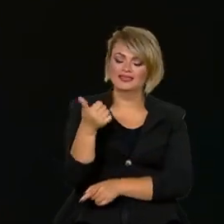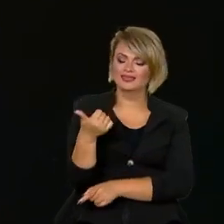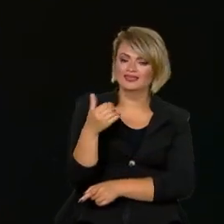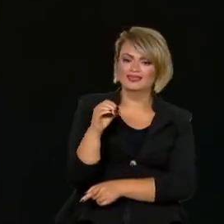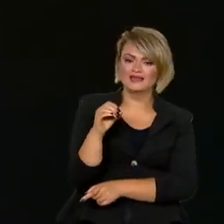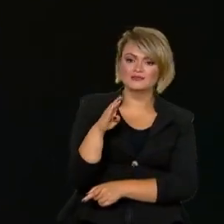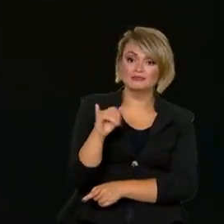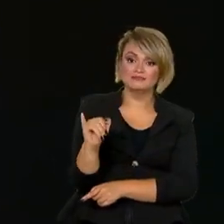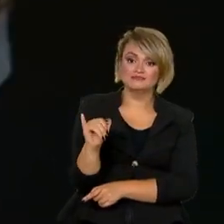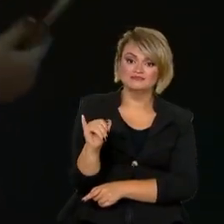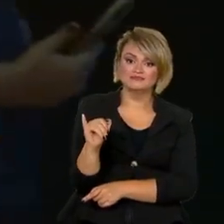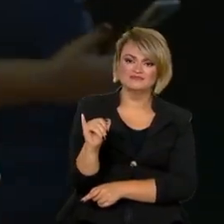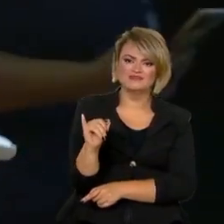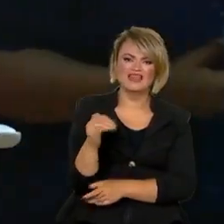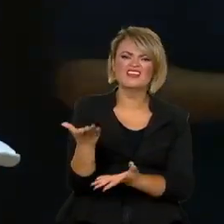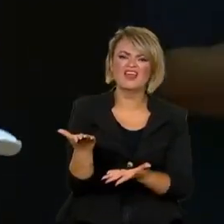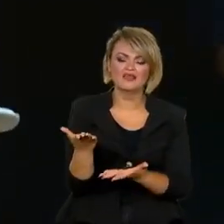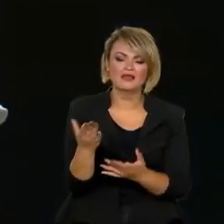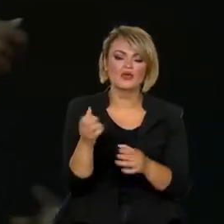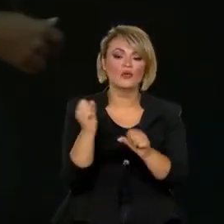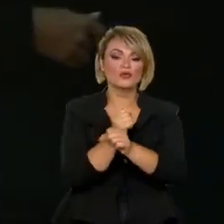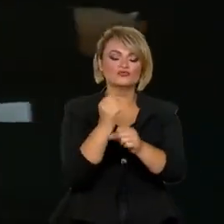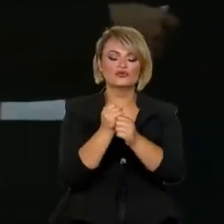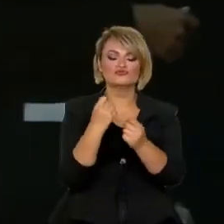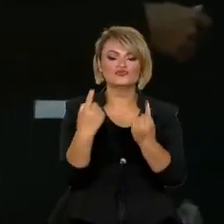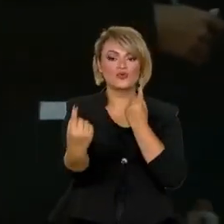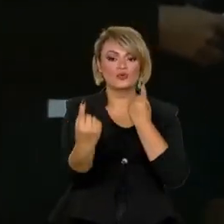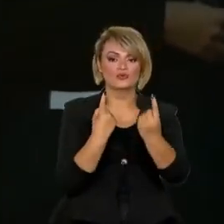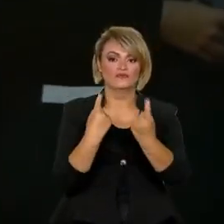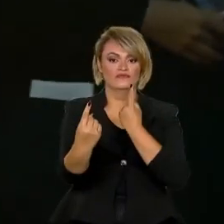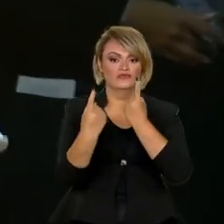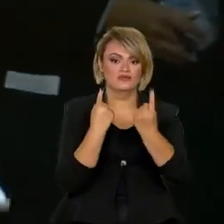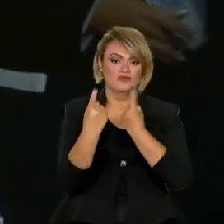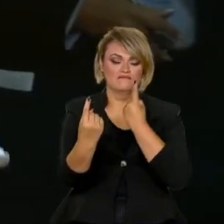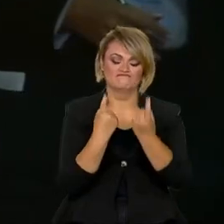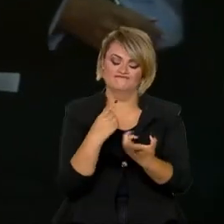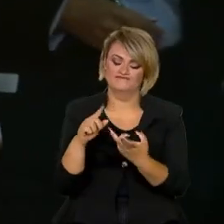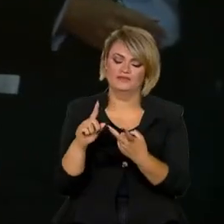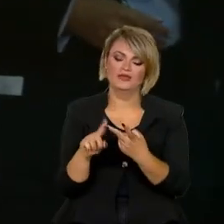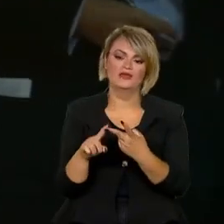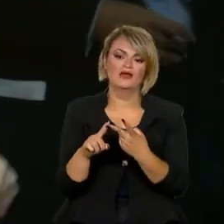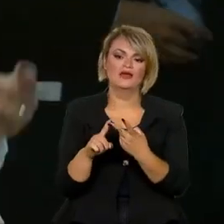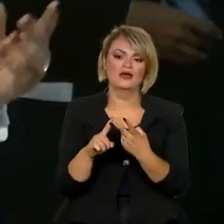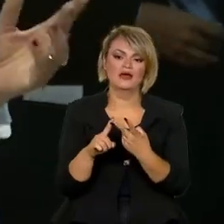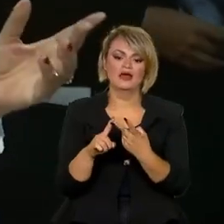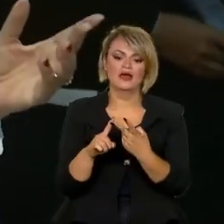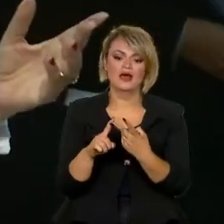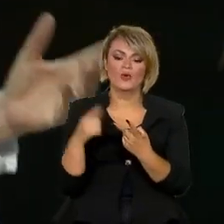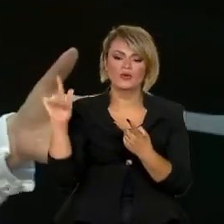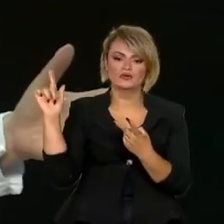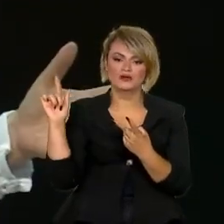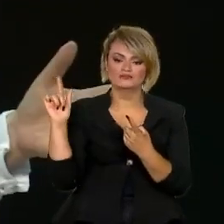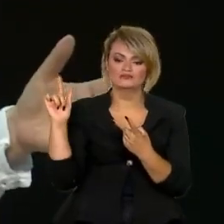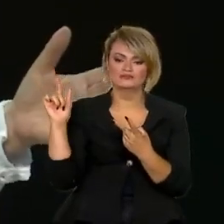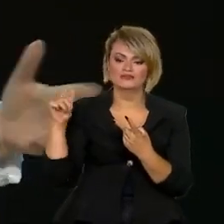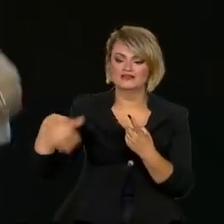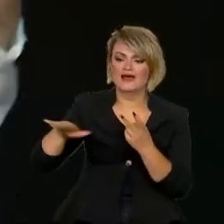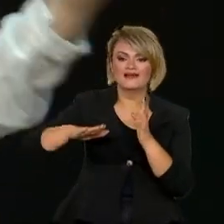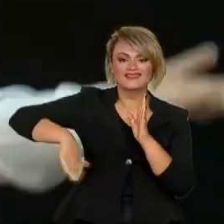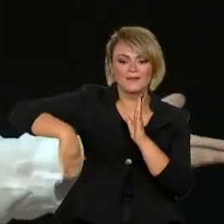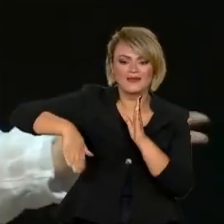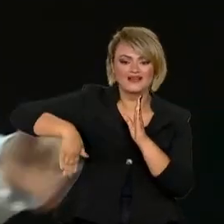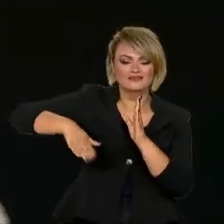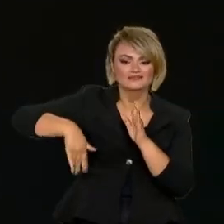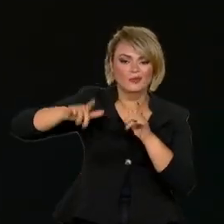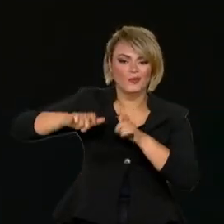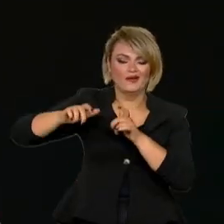meio. Então, são as rodovias, como a BR-230, por exemplo, a doutora Vertente Litorânea, que é